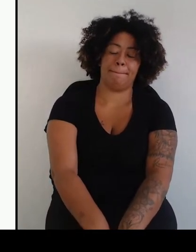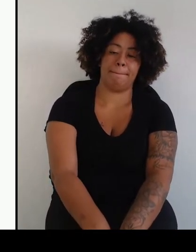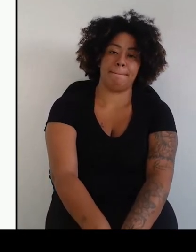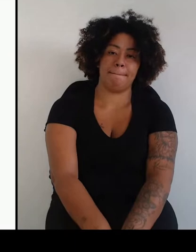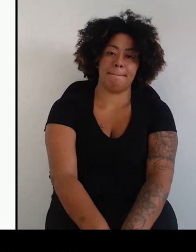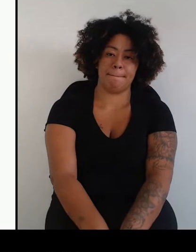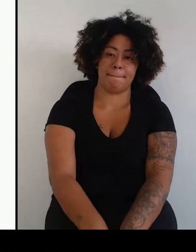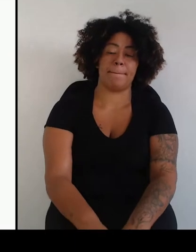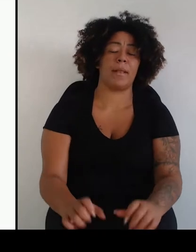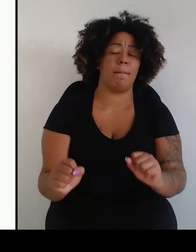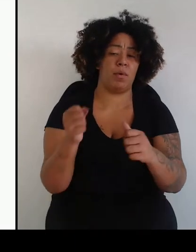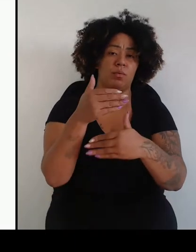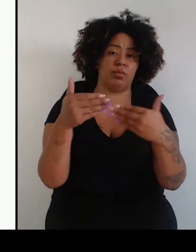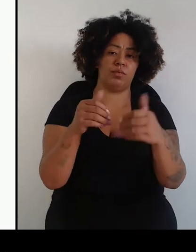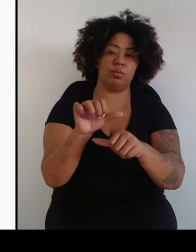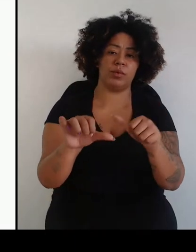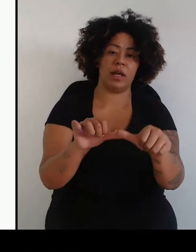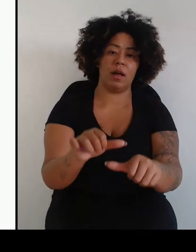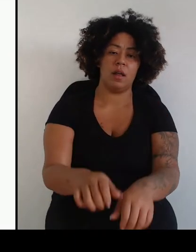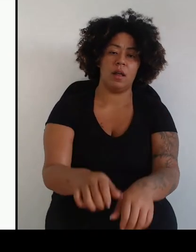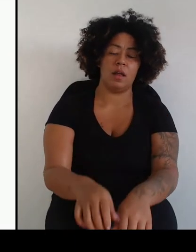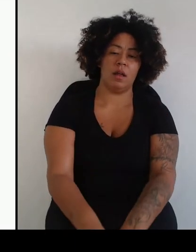pode passar para o próximo